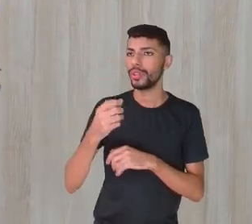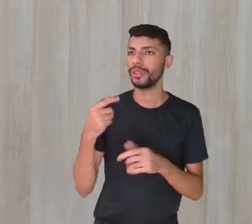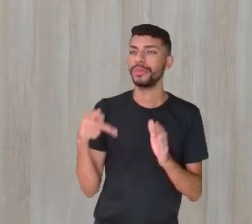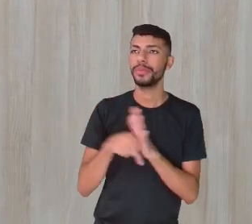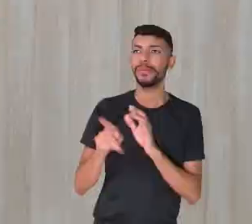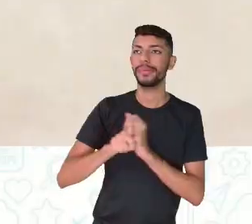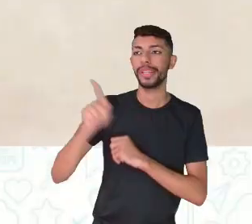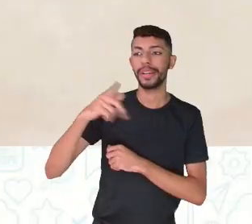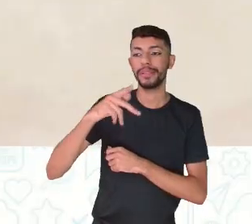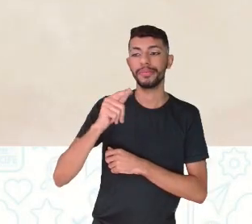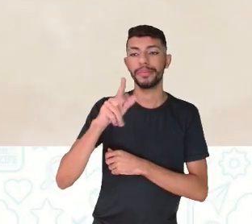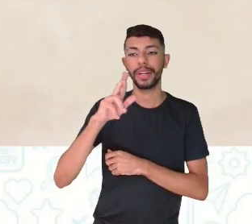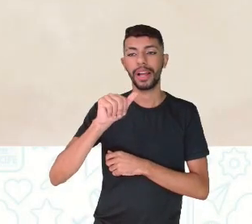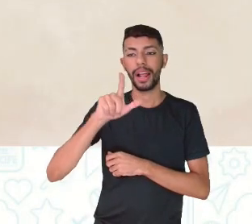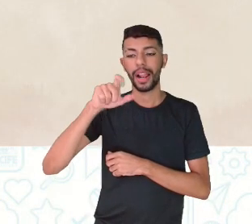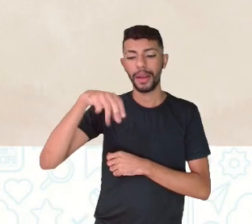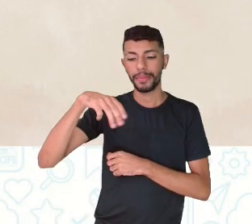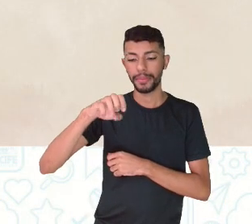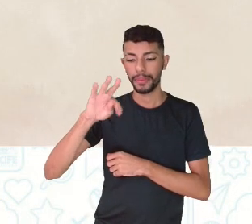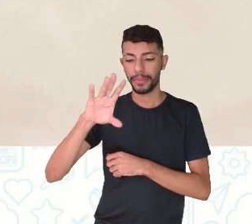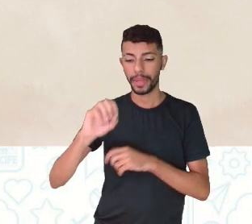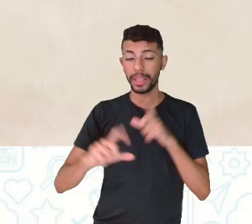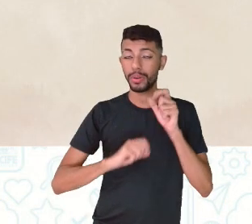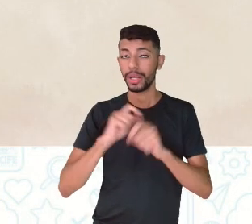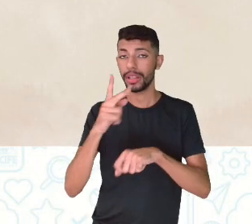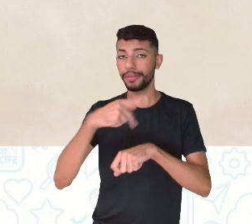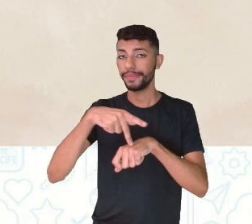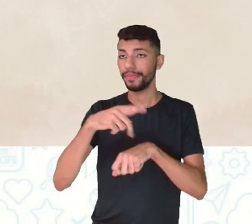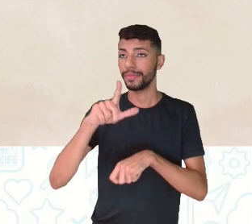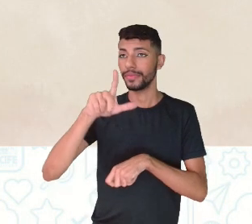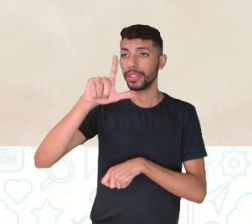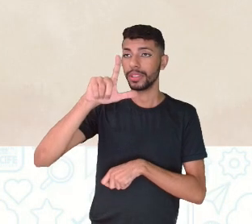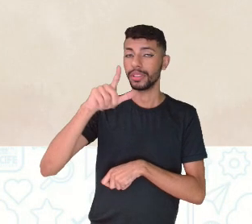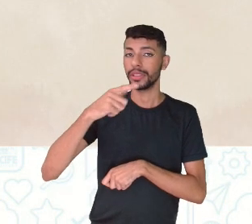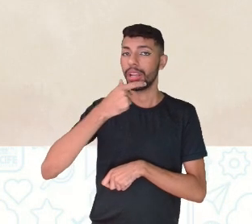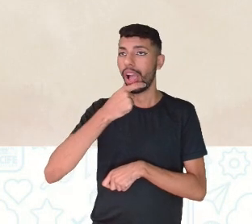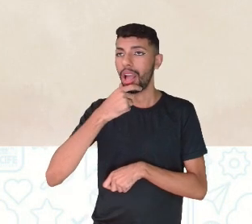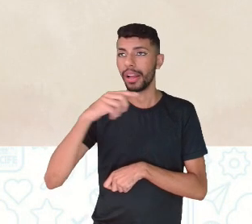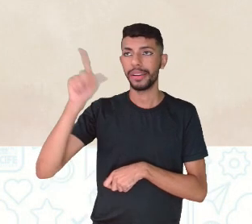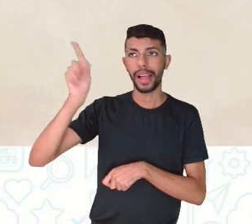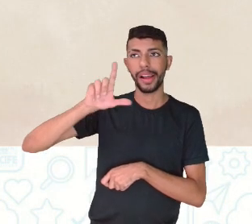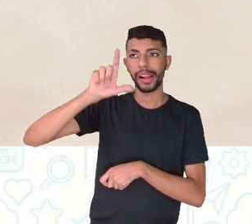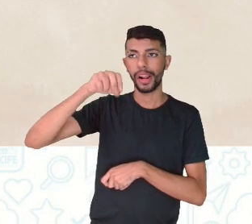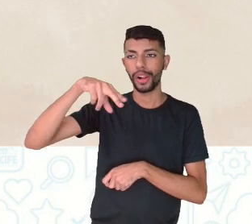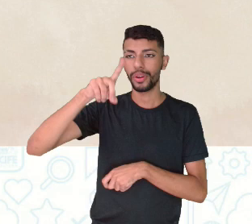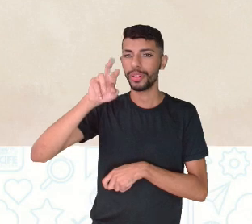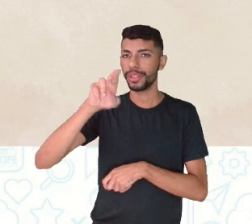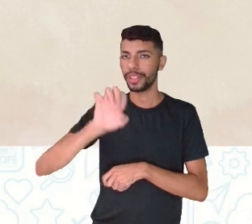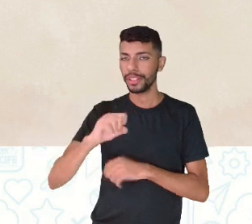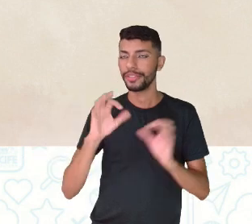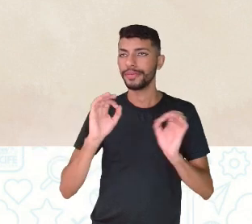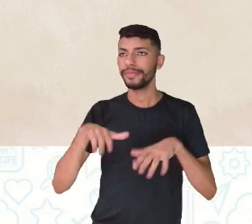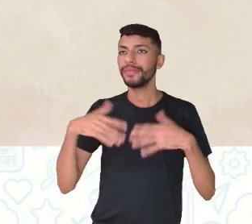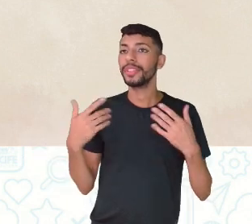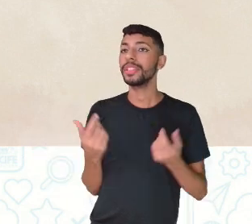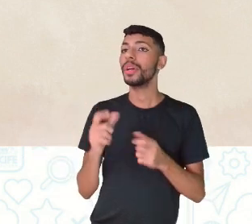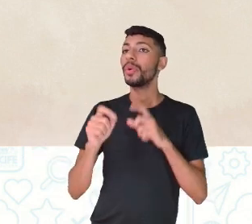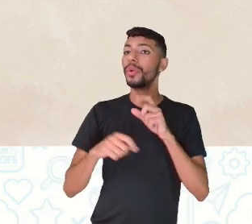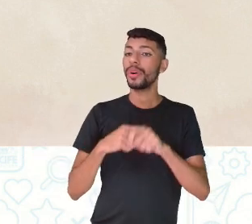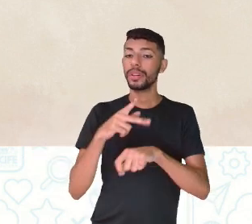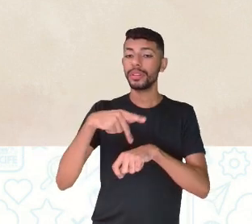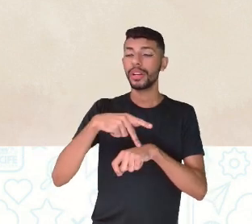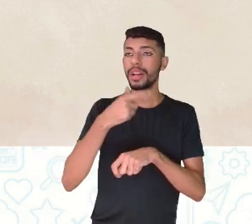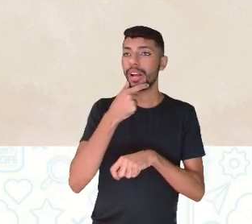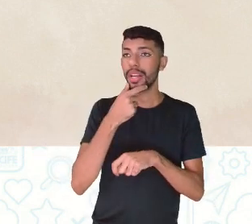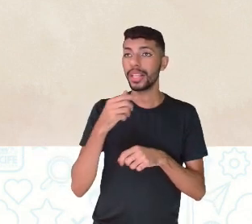de Londres. E aí, veja, a situação se agrava. Os ingleses decidiram enviar mais tropas para as